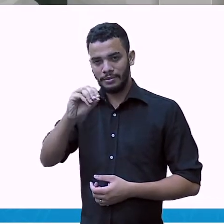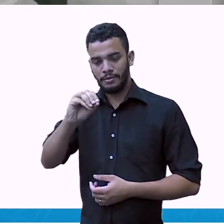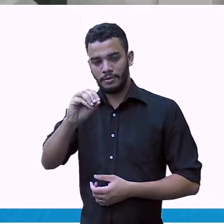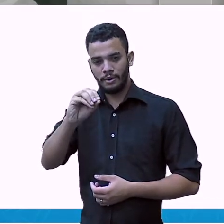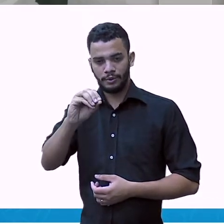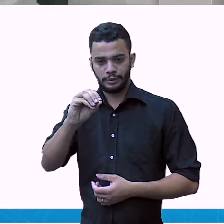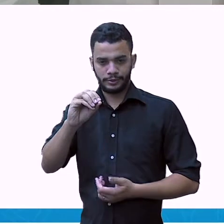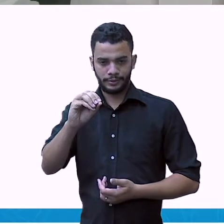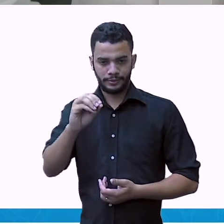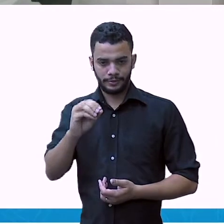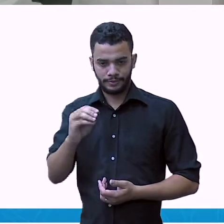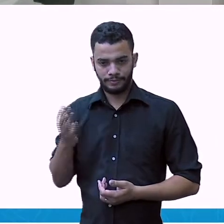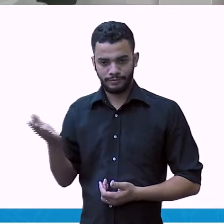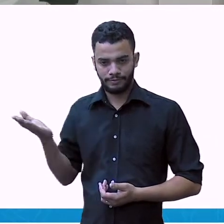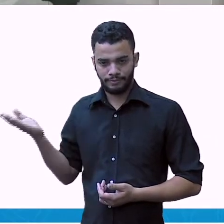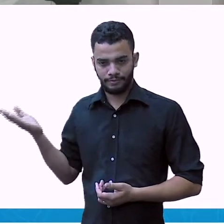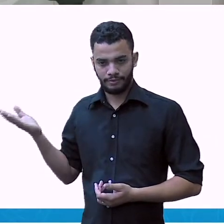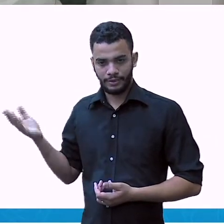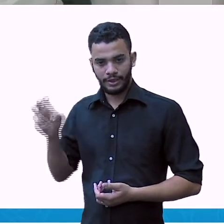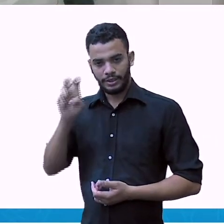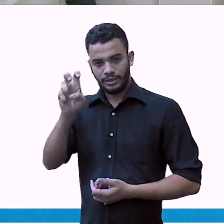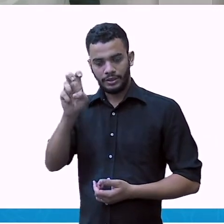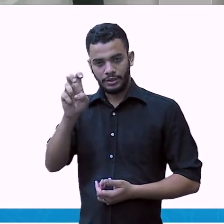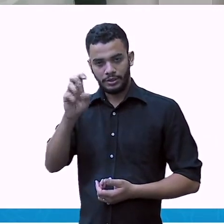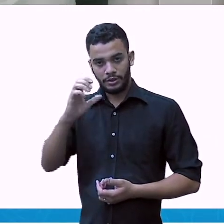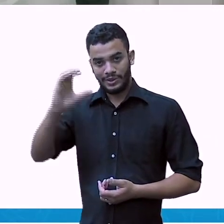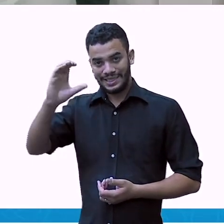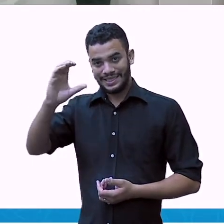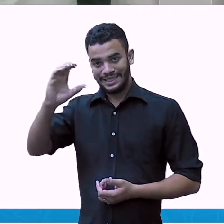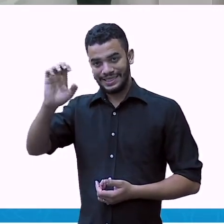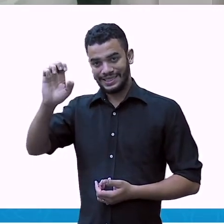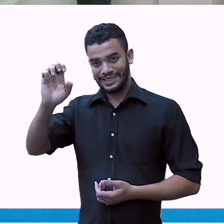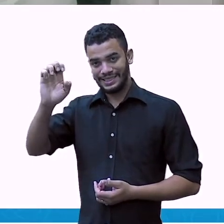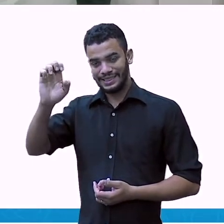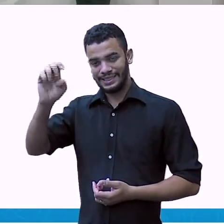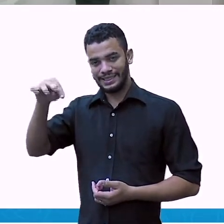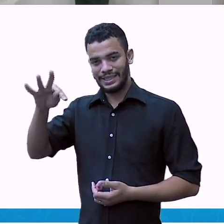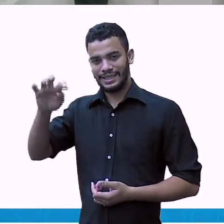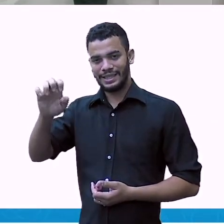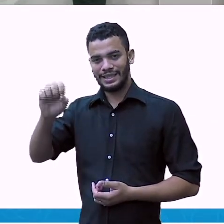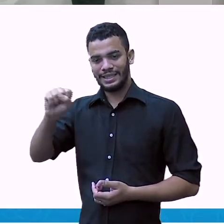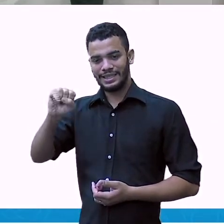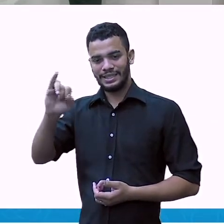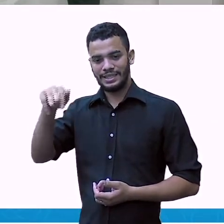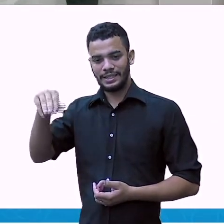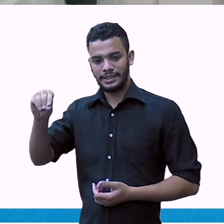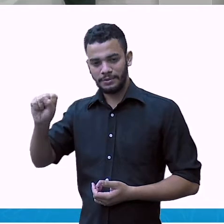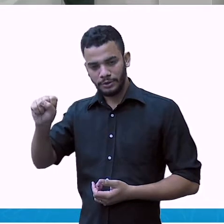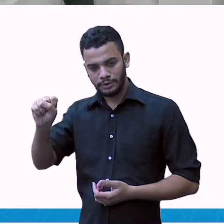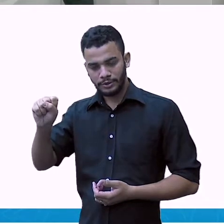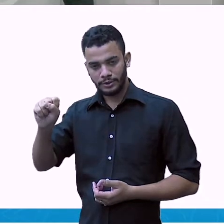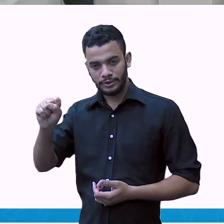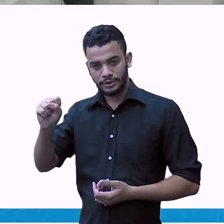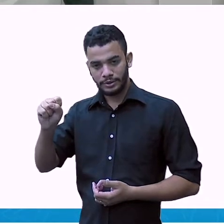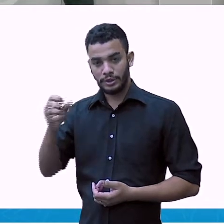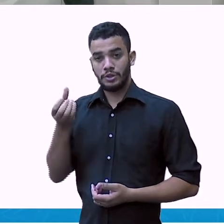de centésimos. E por último, nós temos aqui a posição